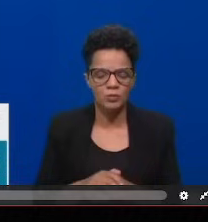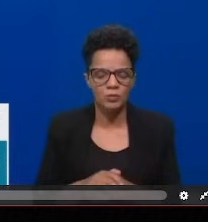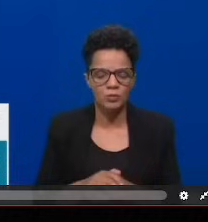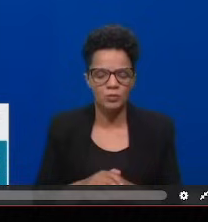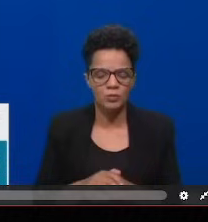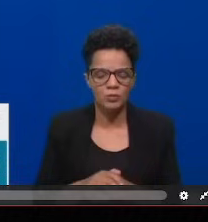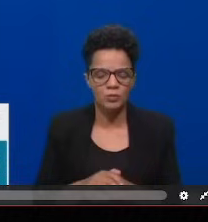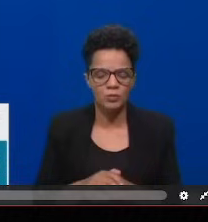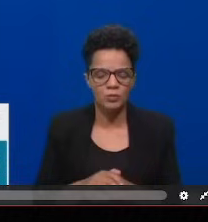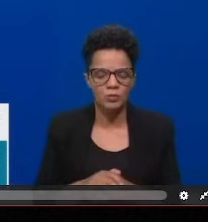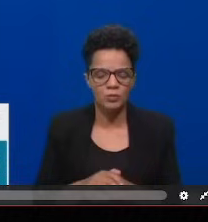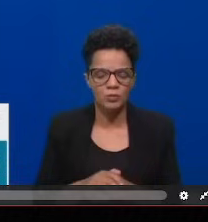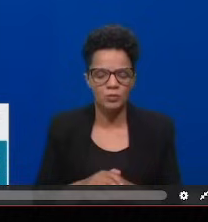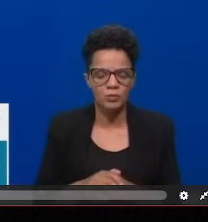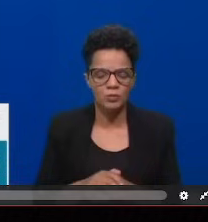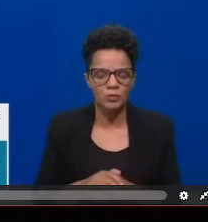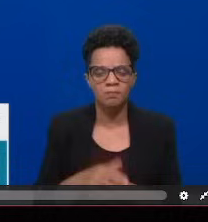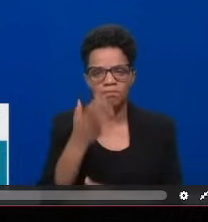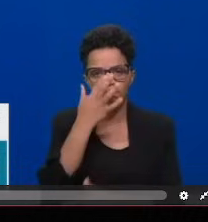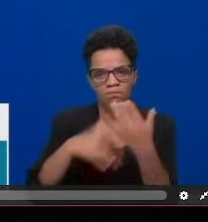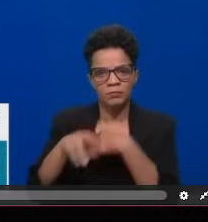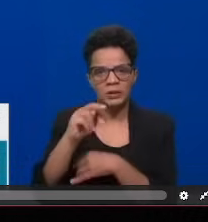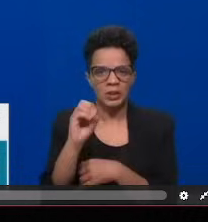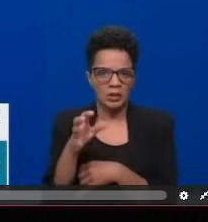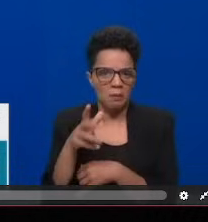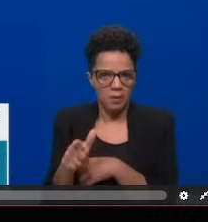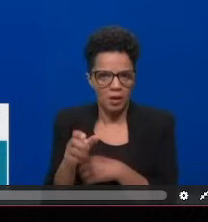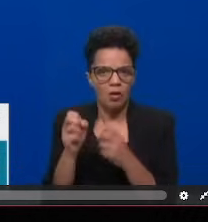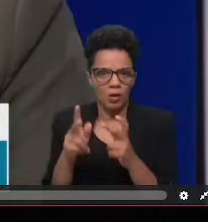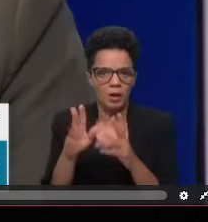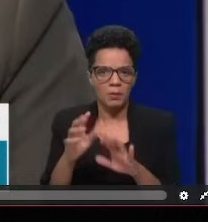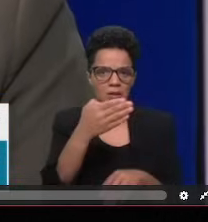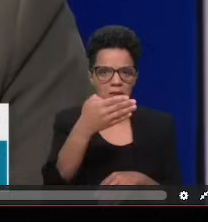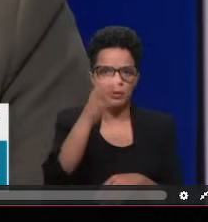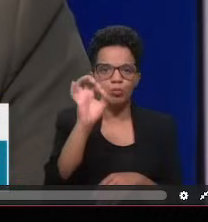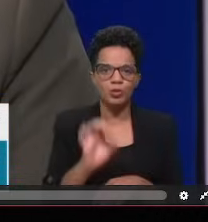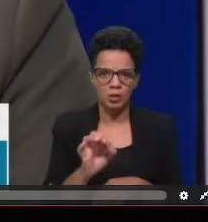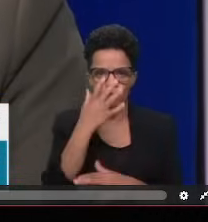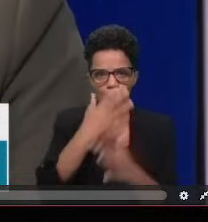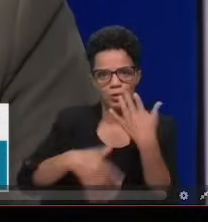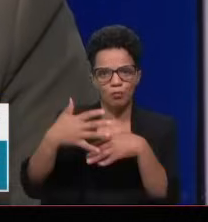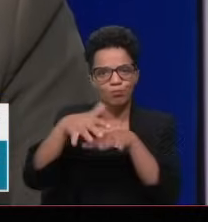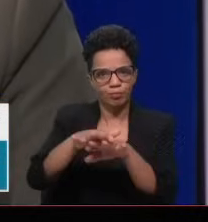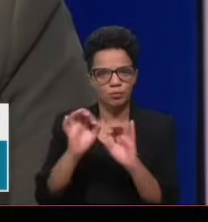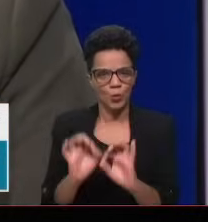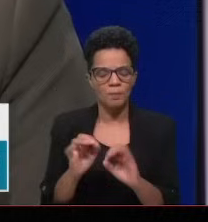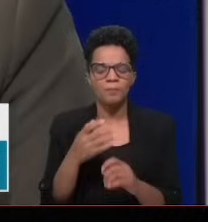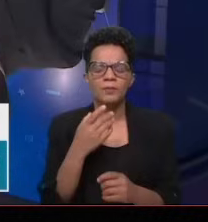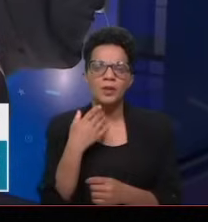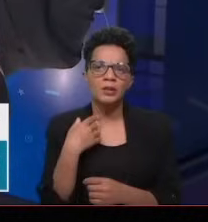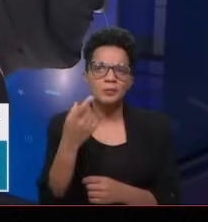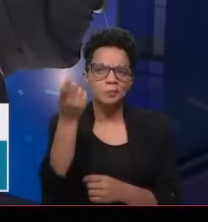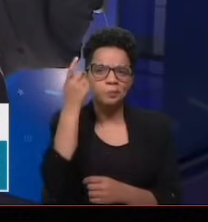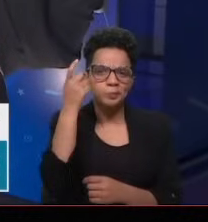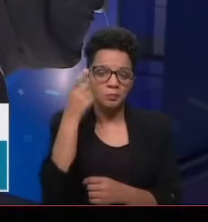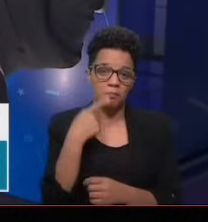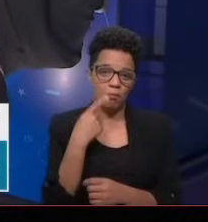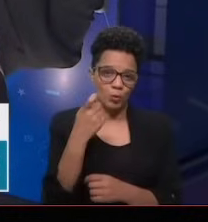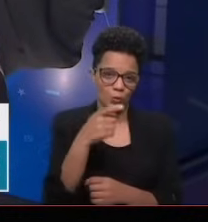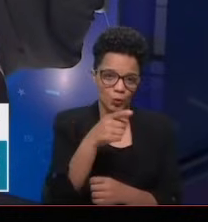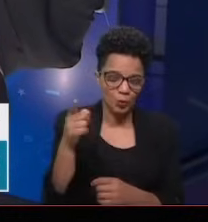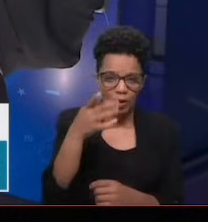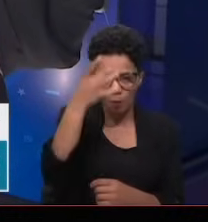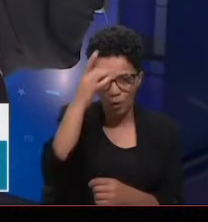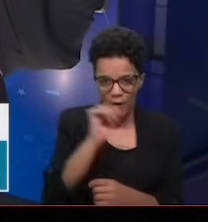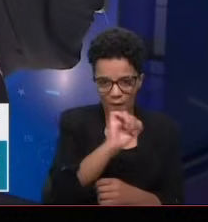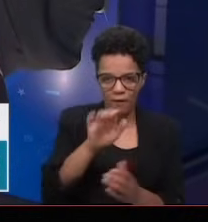aumentar isto não é assim tão descabido 1000 mas são 7% da população isto leva-me a pensar e pergunto-lhe se se do vosso ponto de